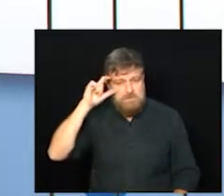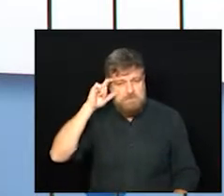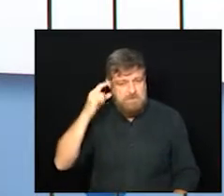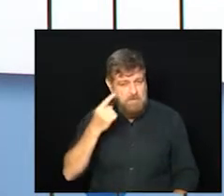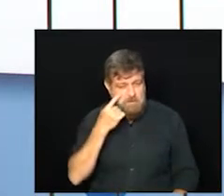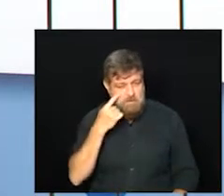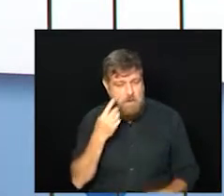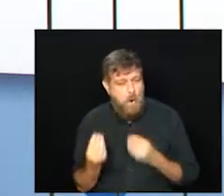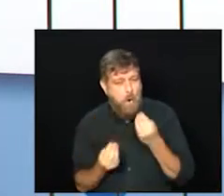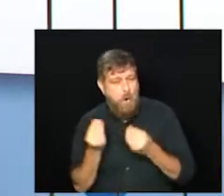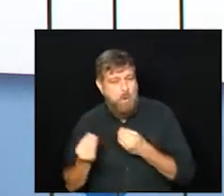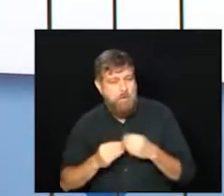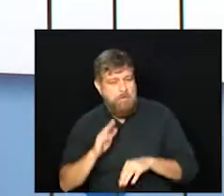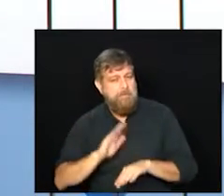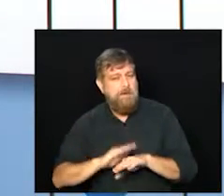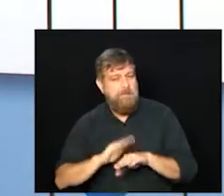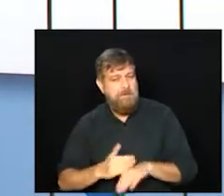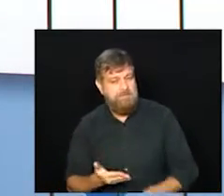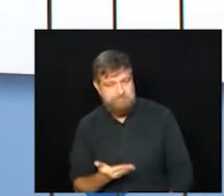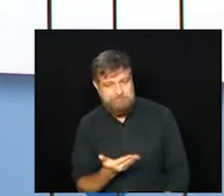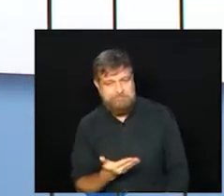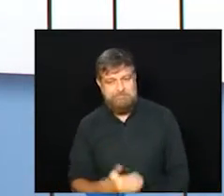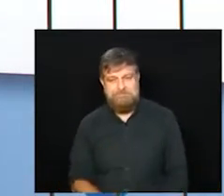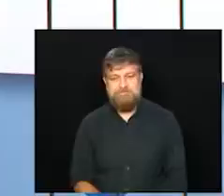conferir como é este serviço.